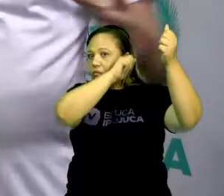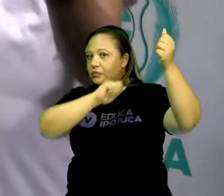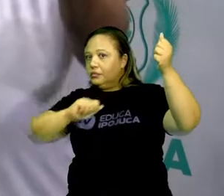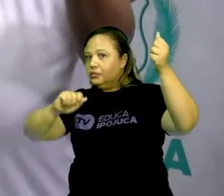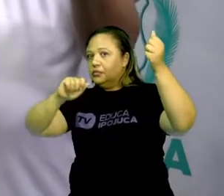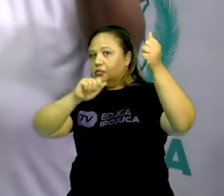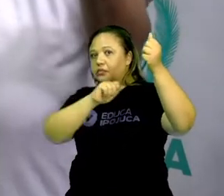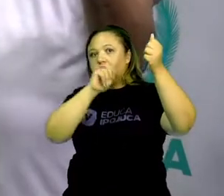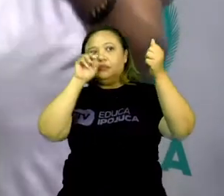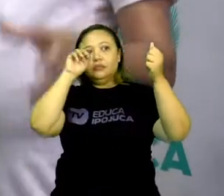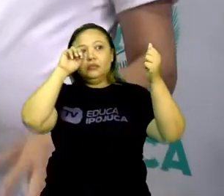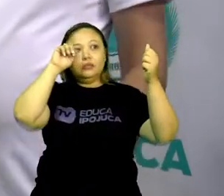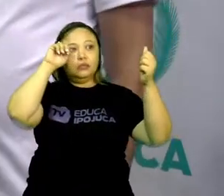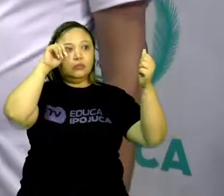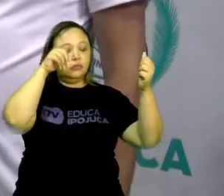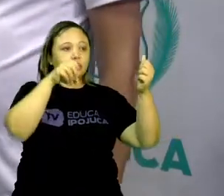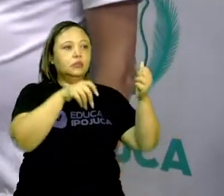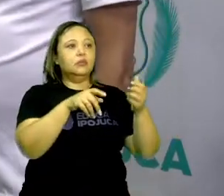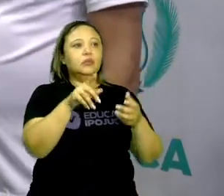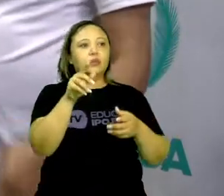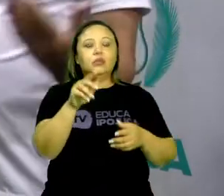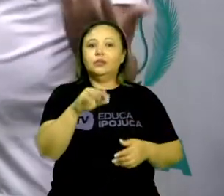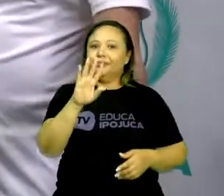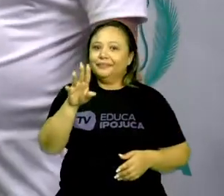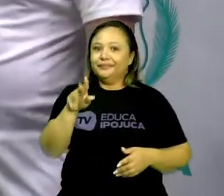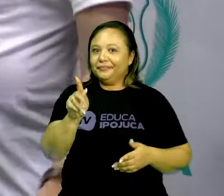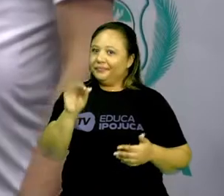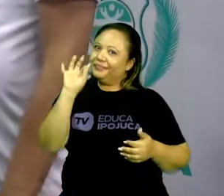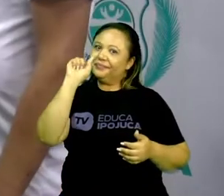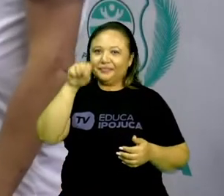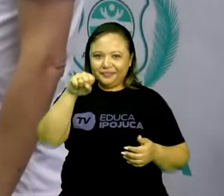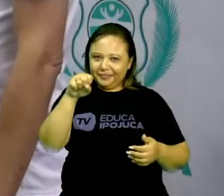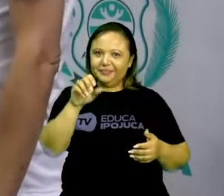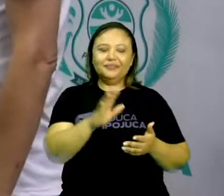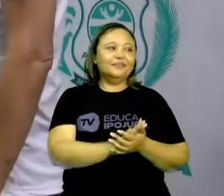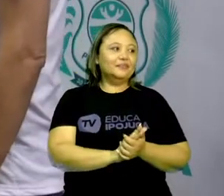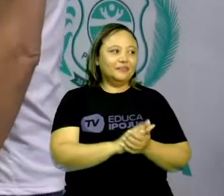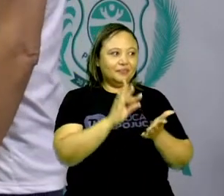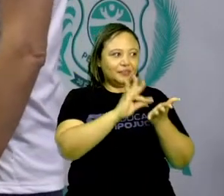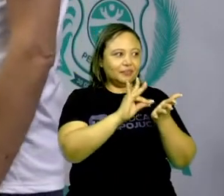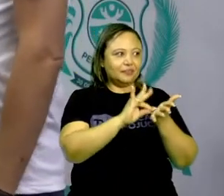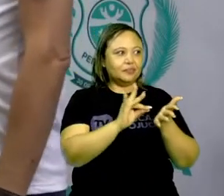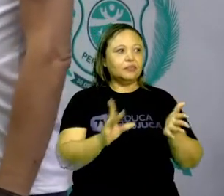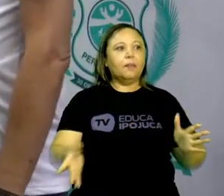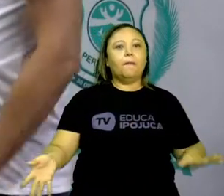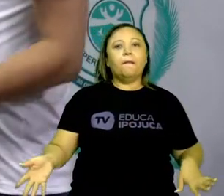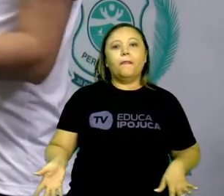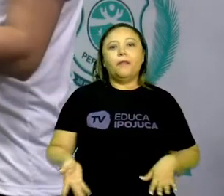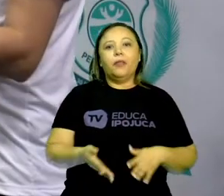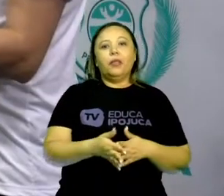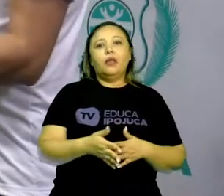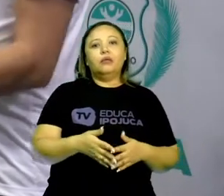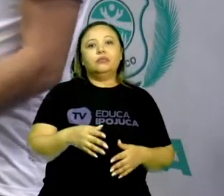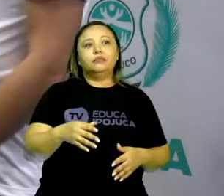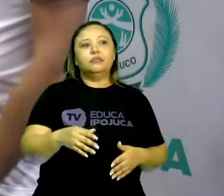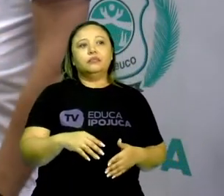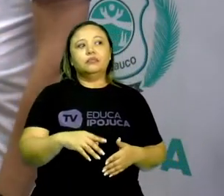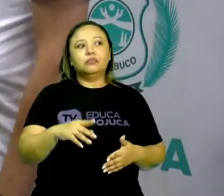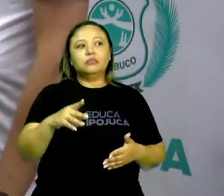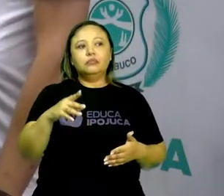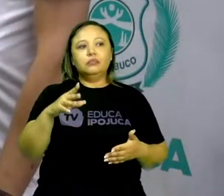Né? Que é para reforçar a cena. É meio ridículo, mas é assim. Vamos nessa. Bora, Mofi,